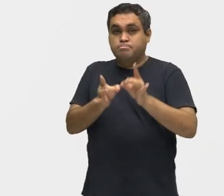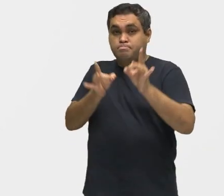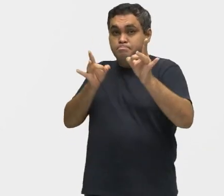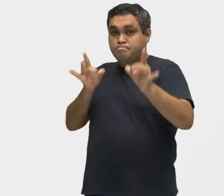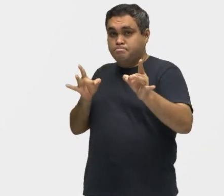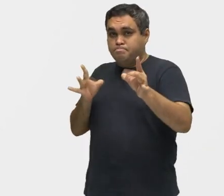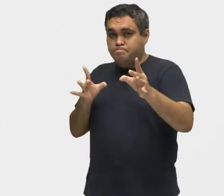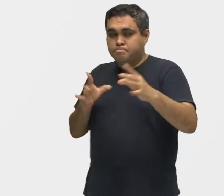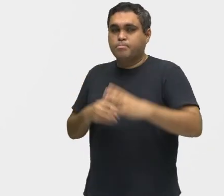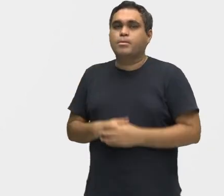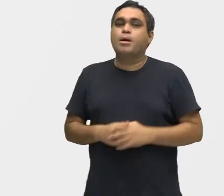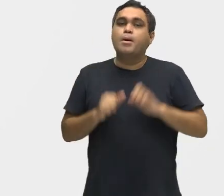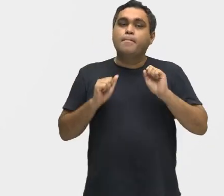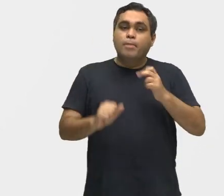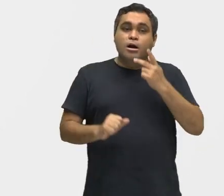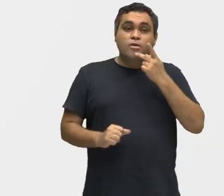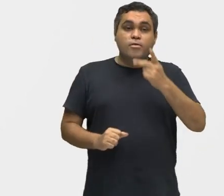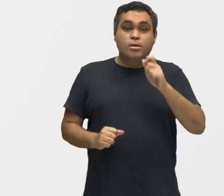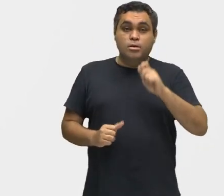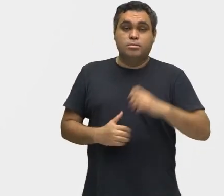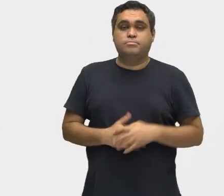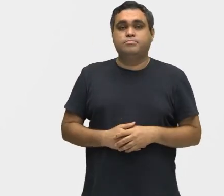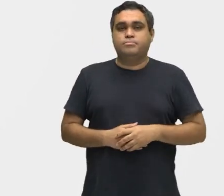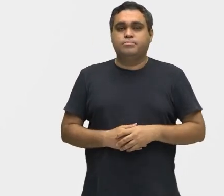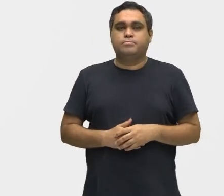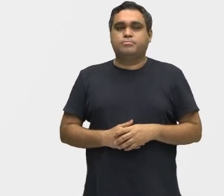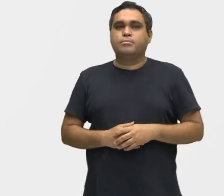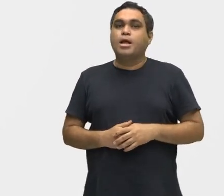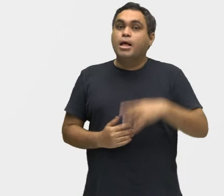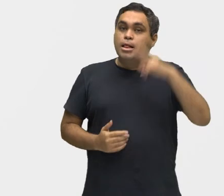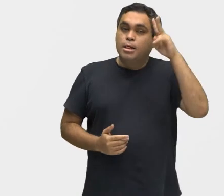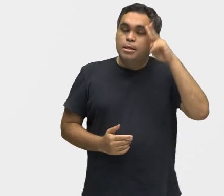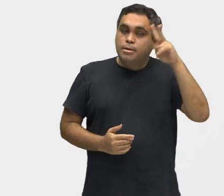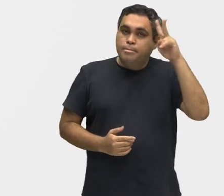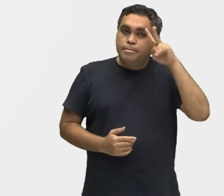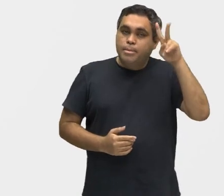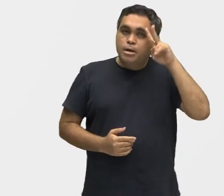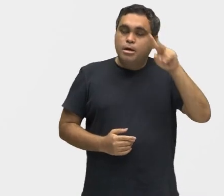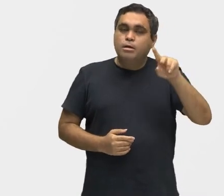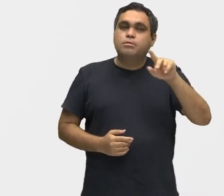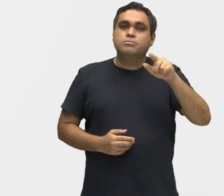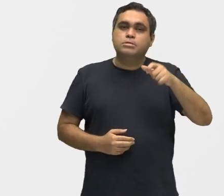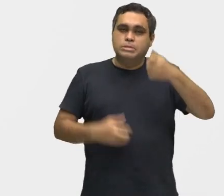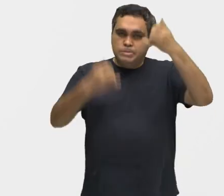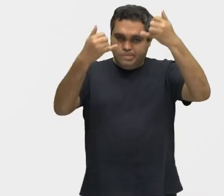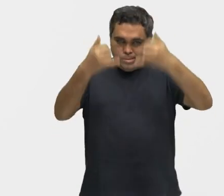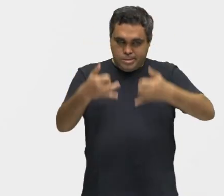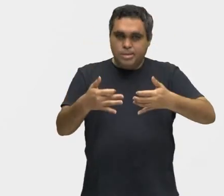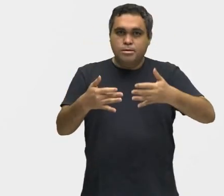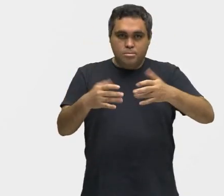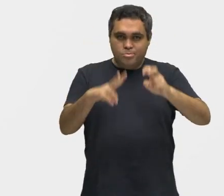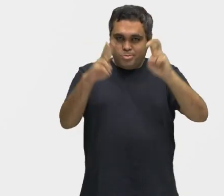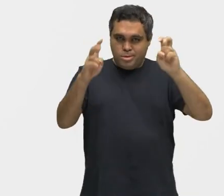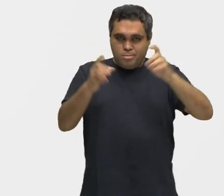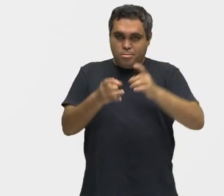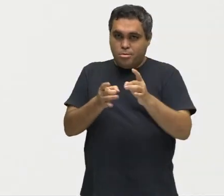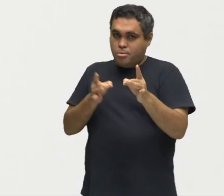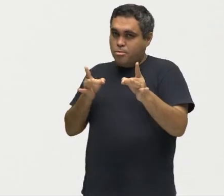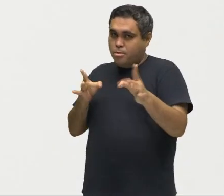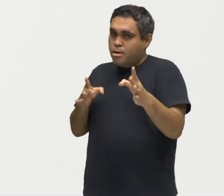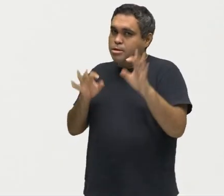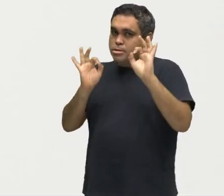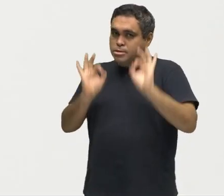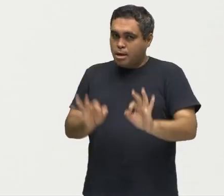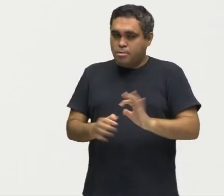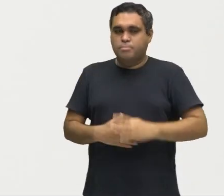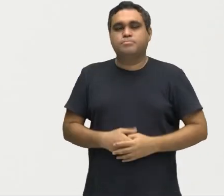indígenas, podemos afirmar que... Aí vocês teriam que lembrar o que nós vimos a respeito do arco e flecha. Eu